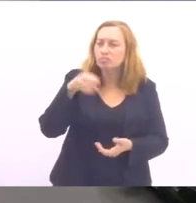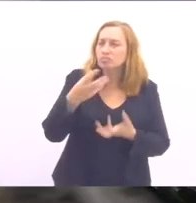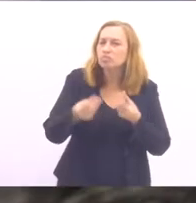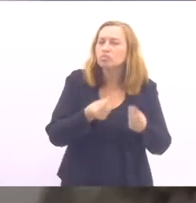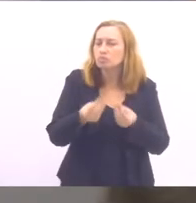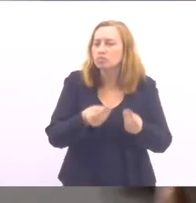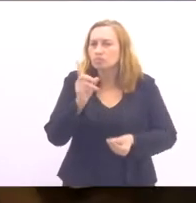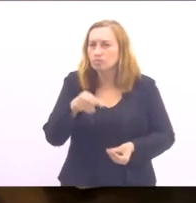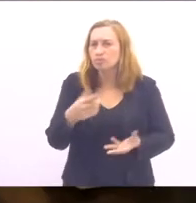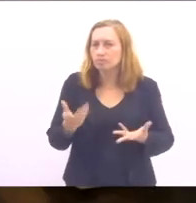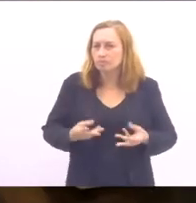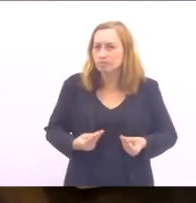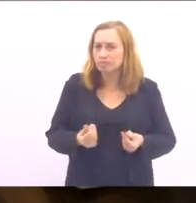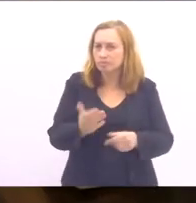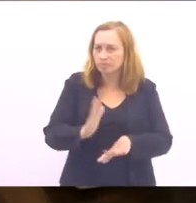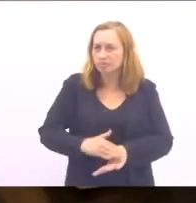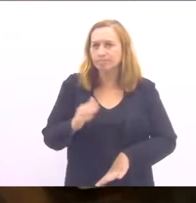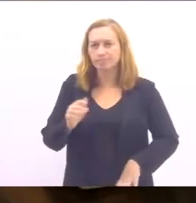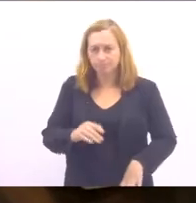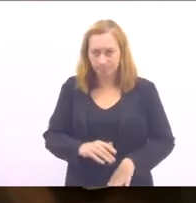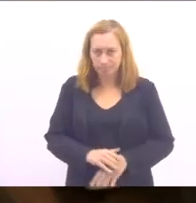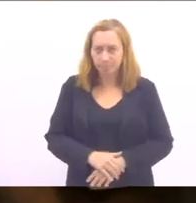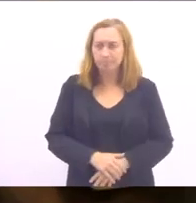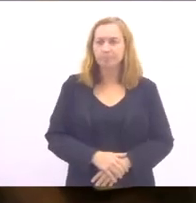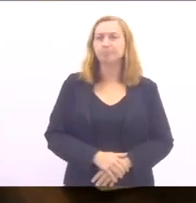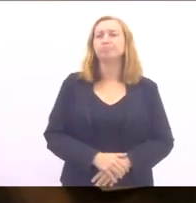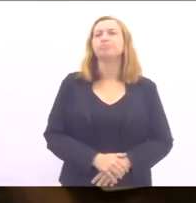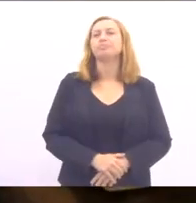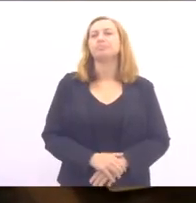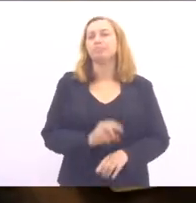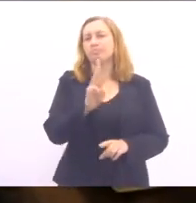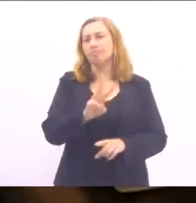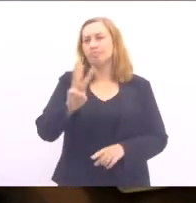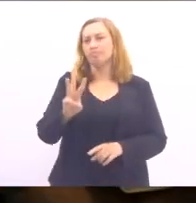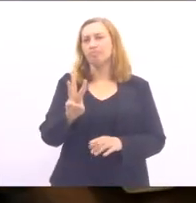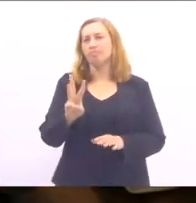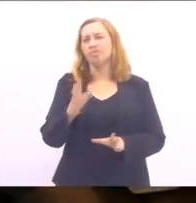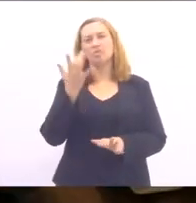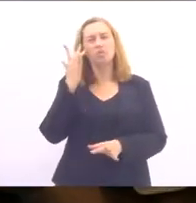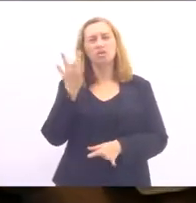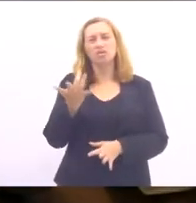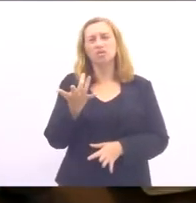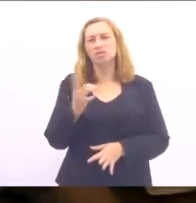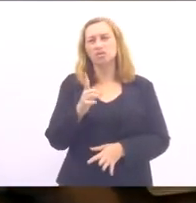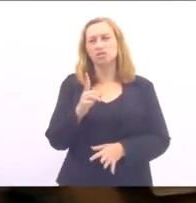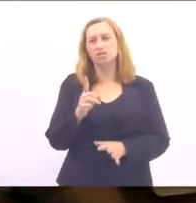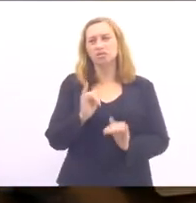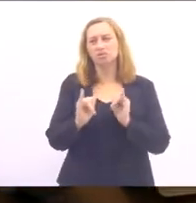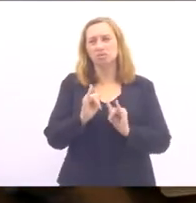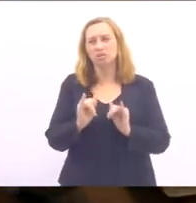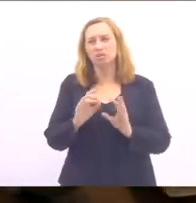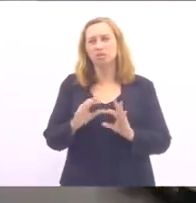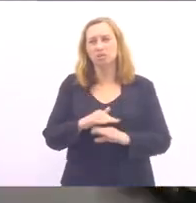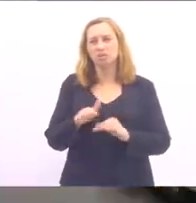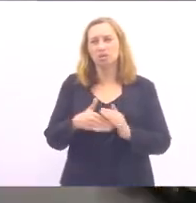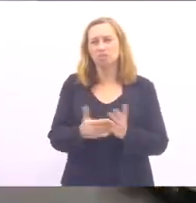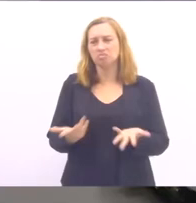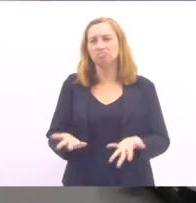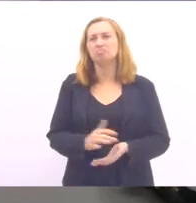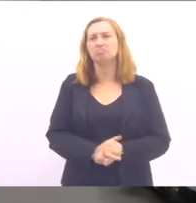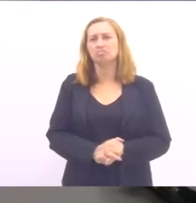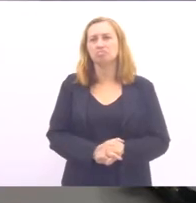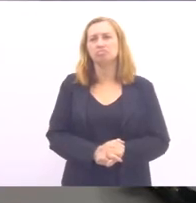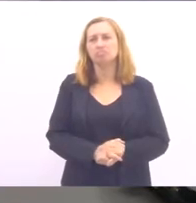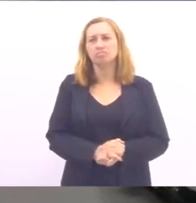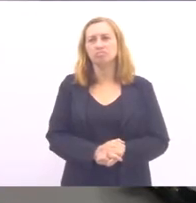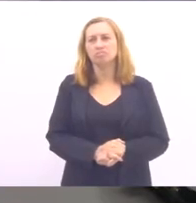maior. Só identificar lá no site, acho muito frio esse diálogo. Tem